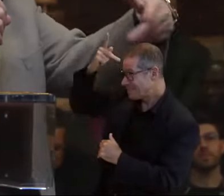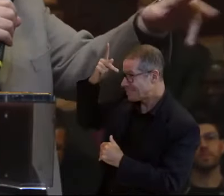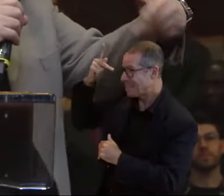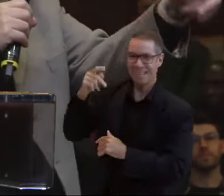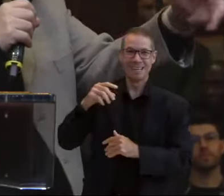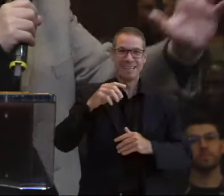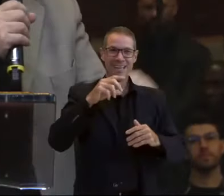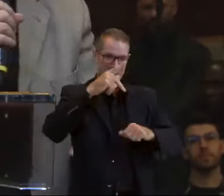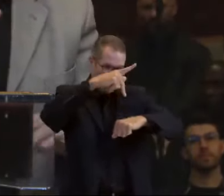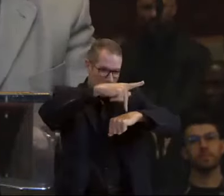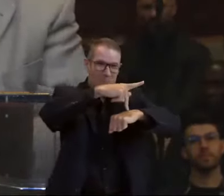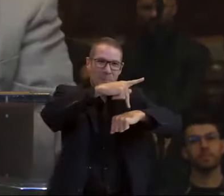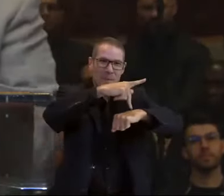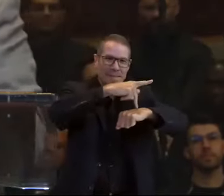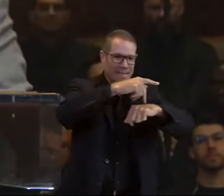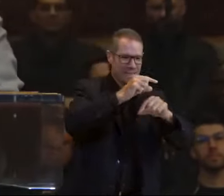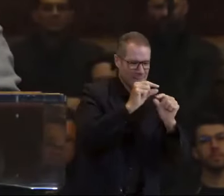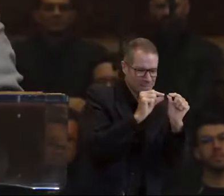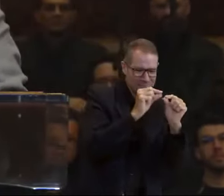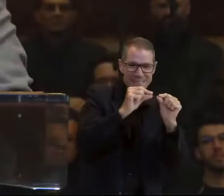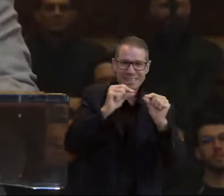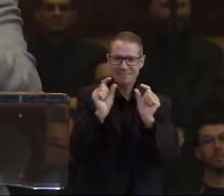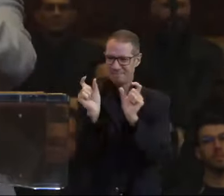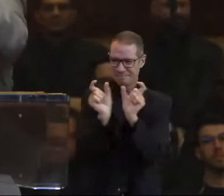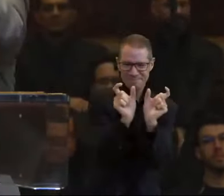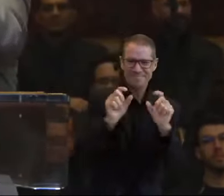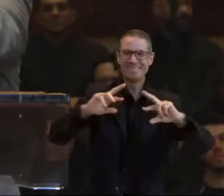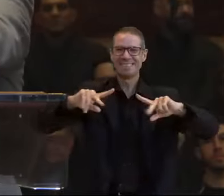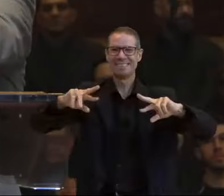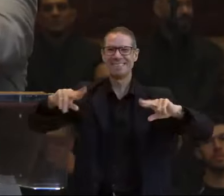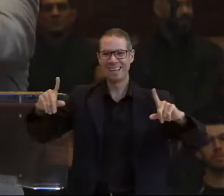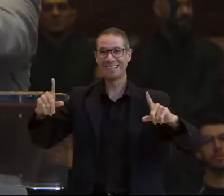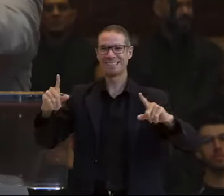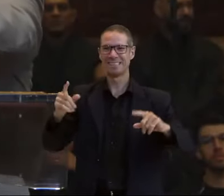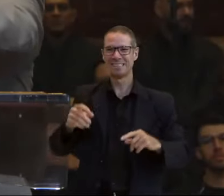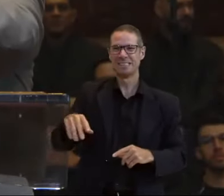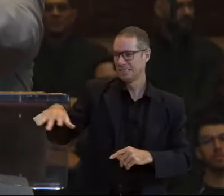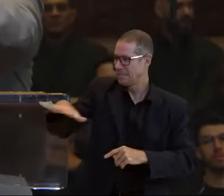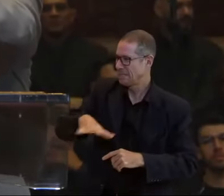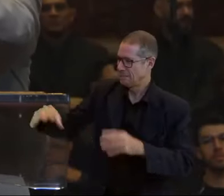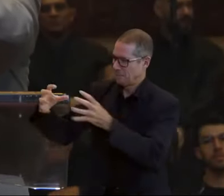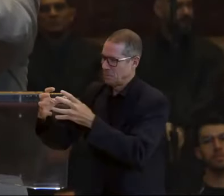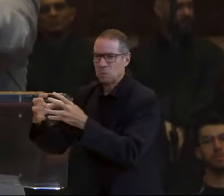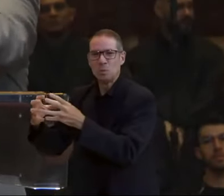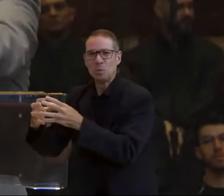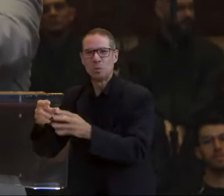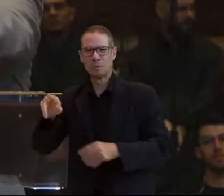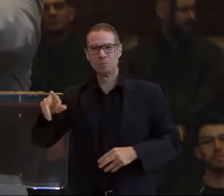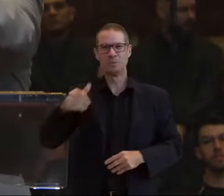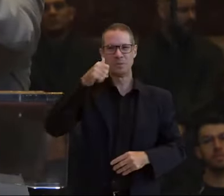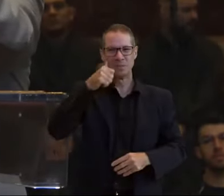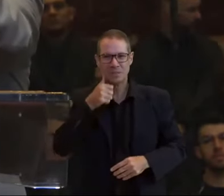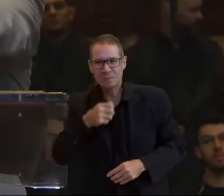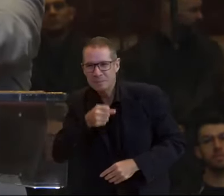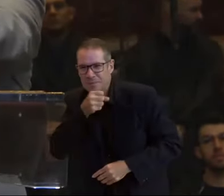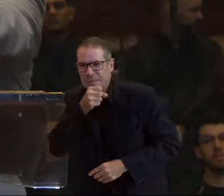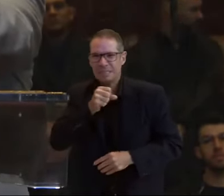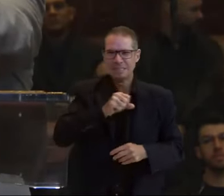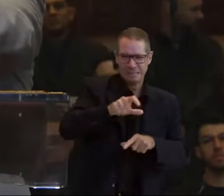tinha uma pedrinha diferente, com uma palavra diferente. E aquelas senhoras trabalham semanas